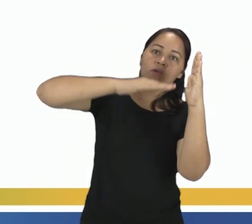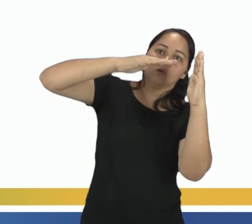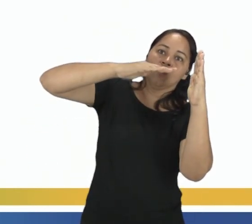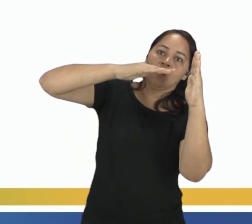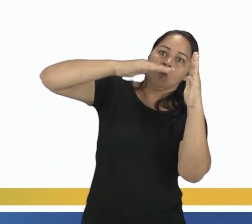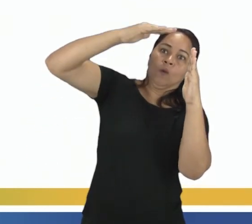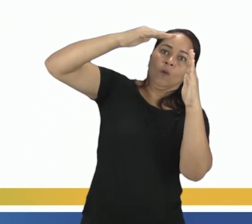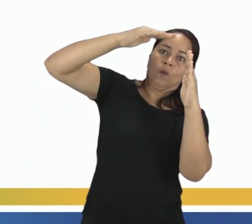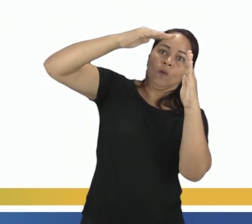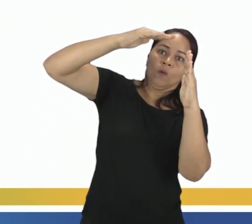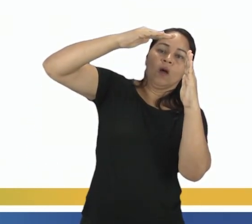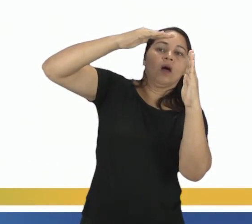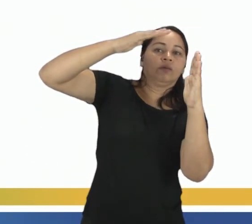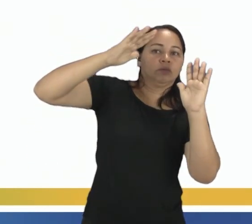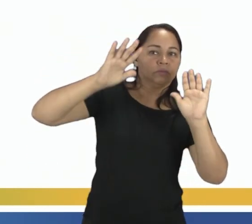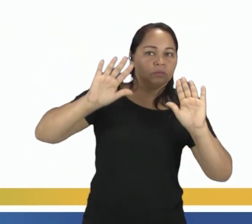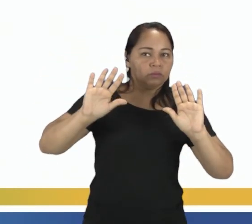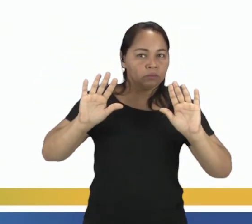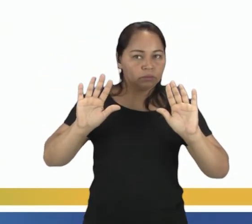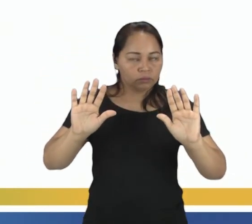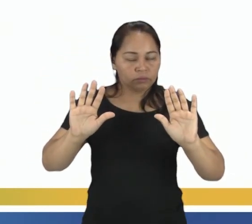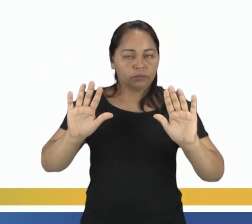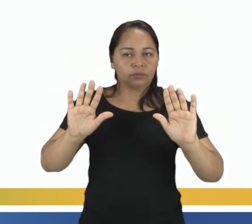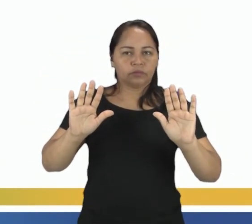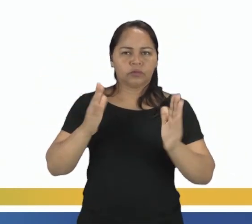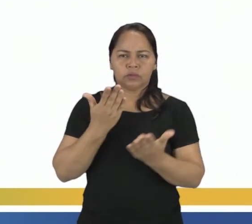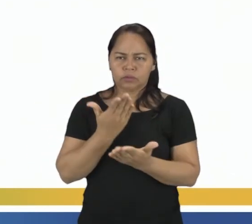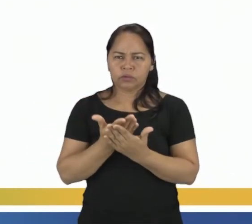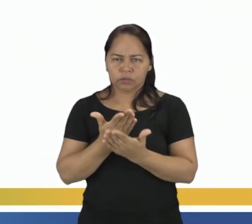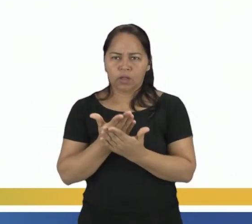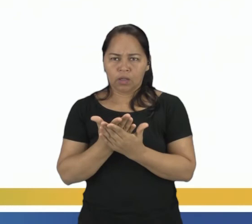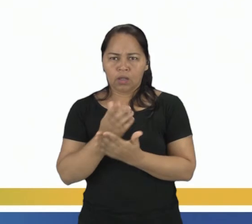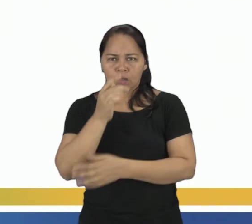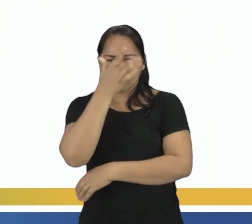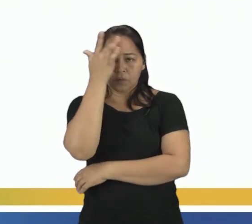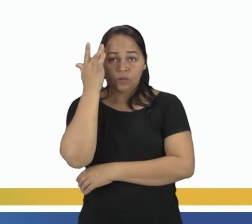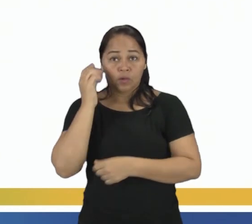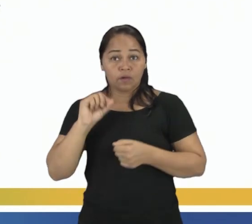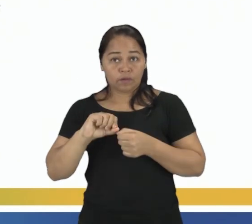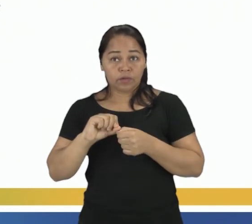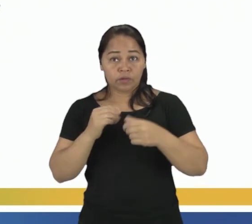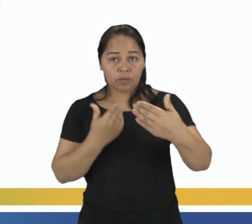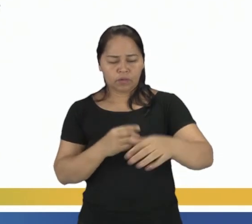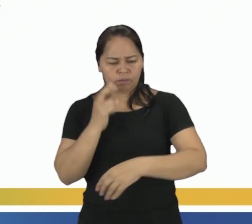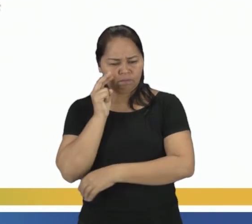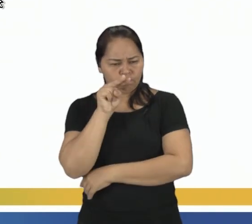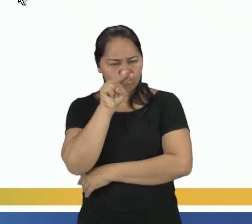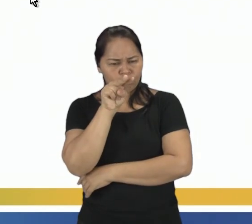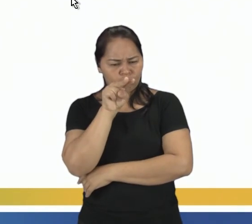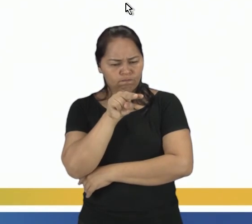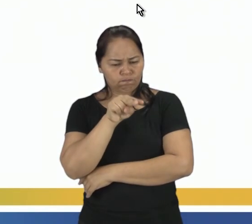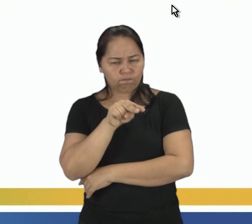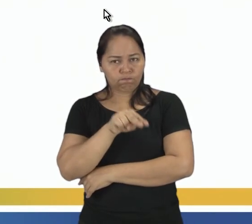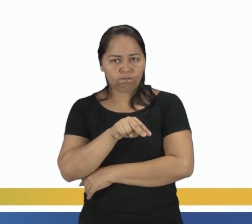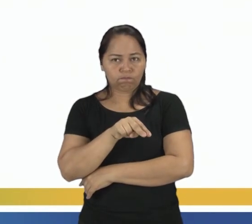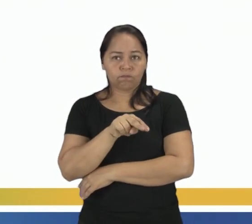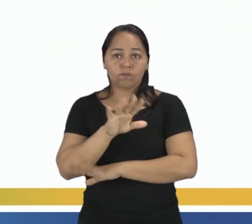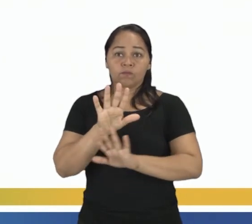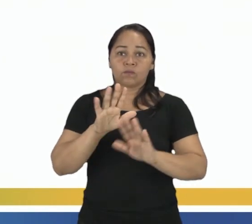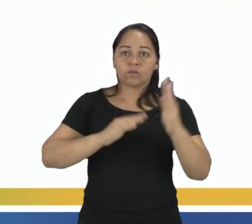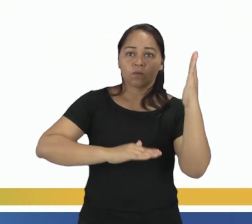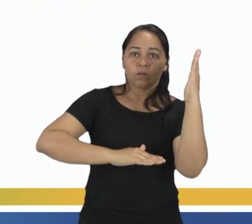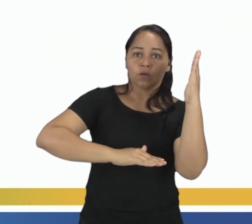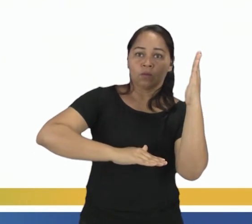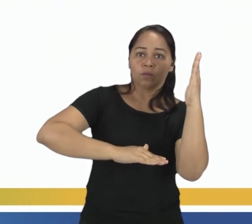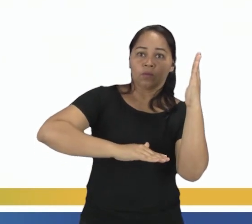muito alta. Quando o estudante obtém o maior número possível de bactérias, a temperatura no interior